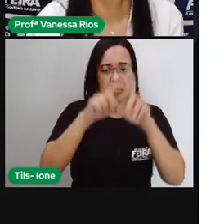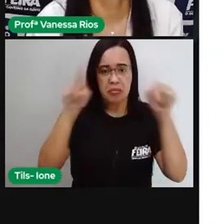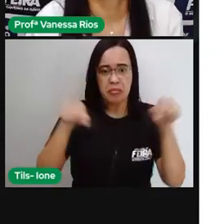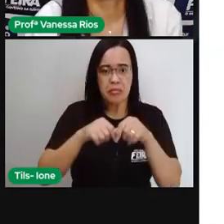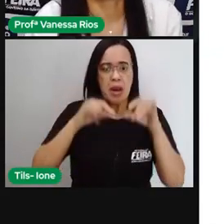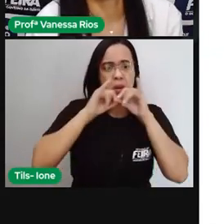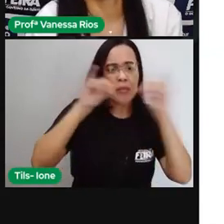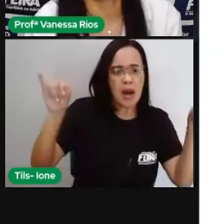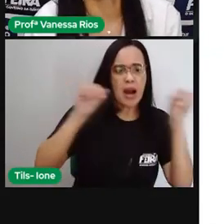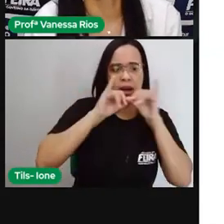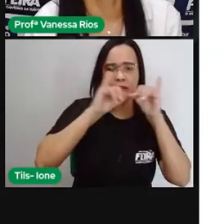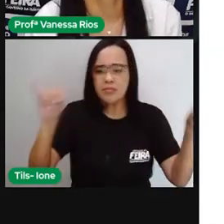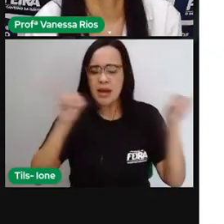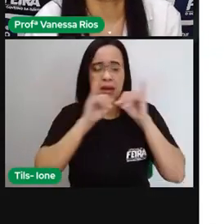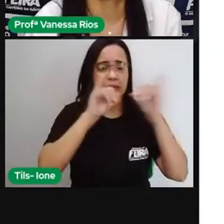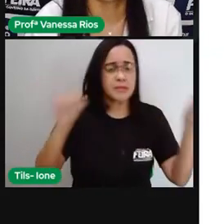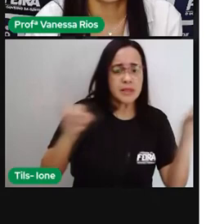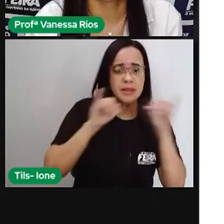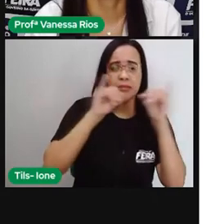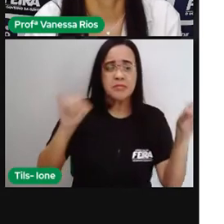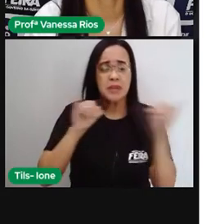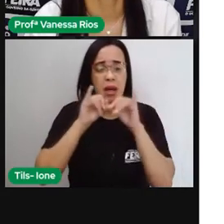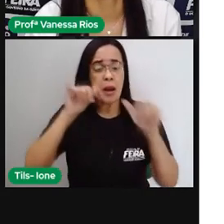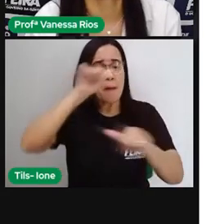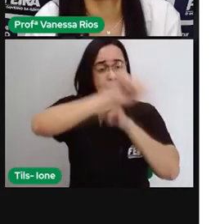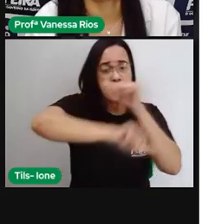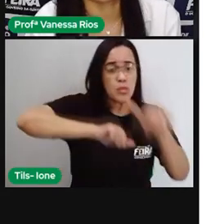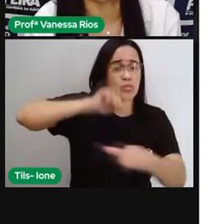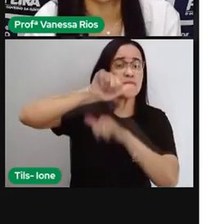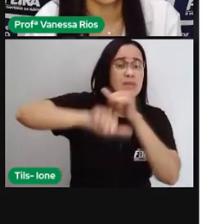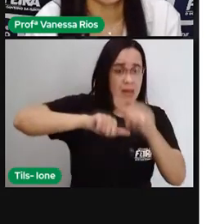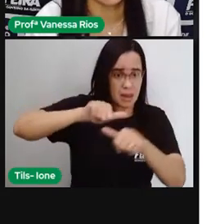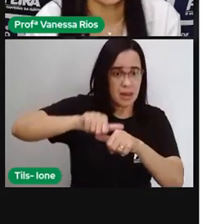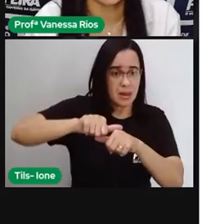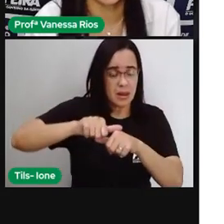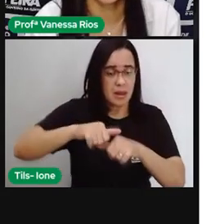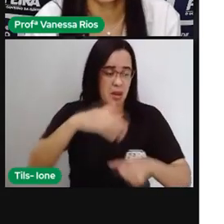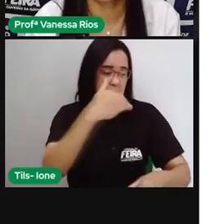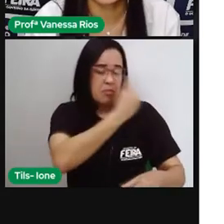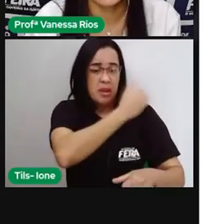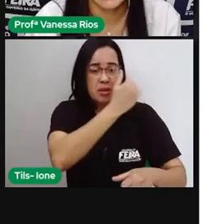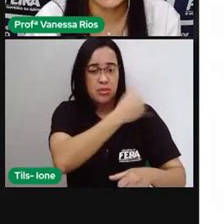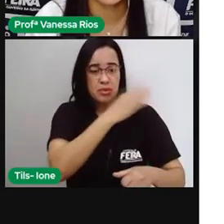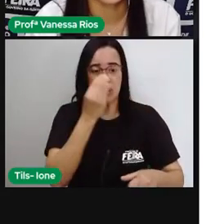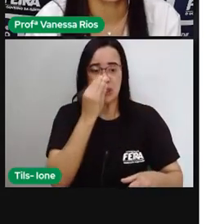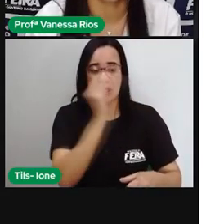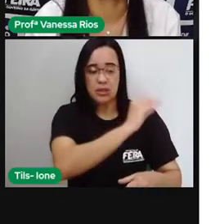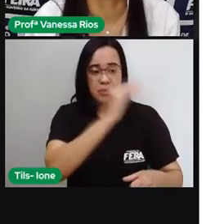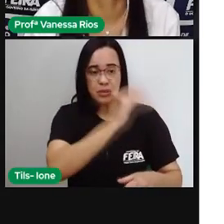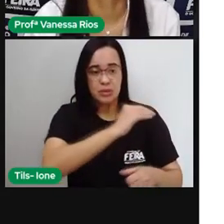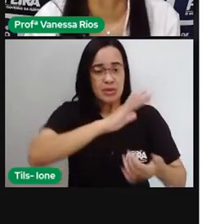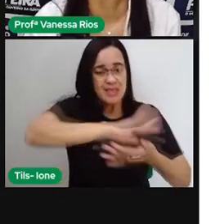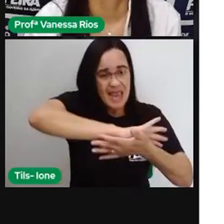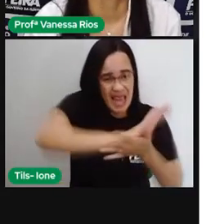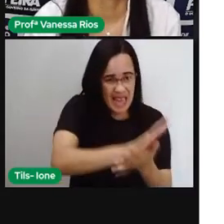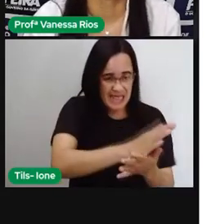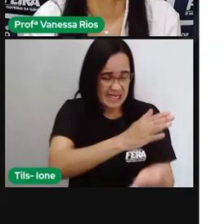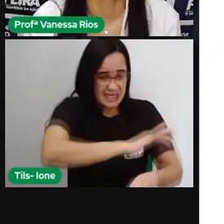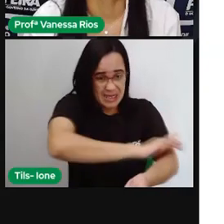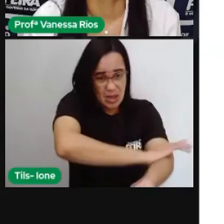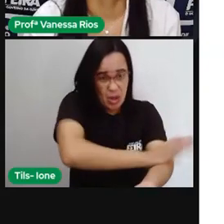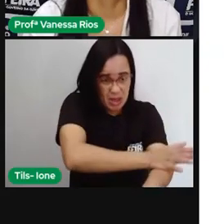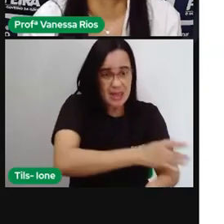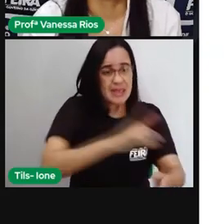tentando contornar essas situações onde o racismo, onde a discriminação está presente, por entender que essa ação não